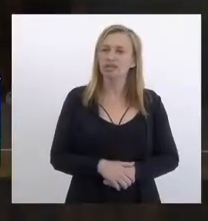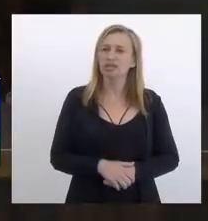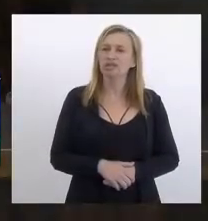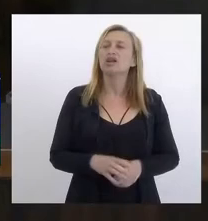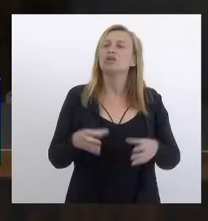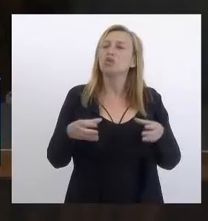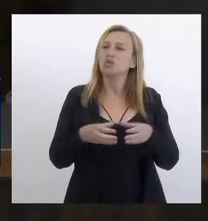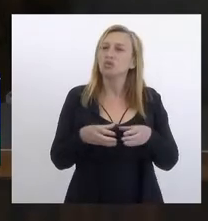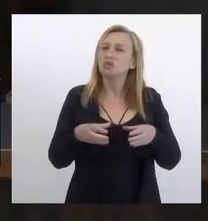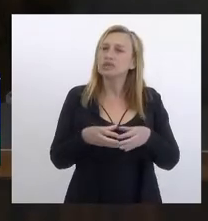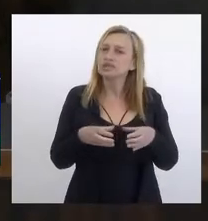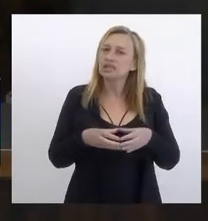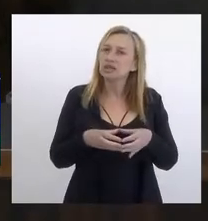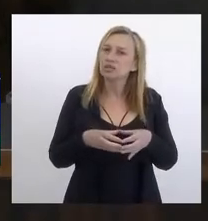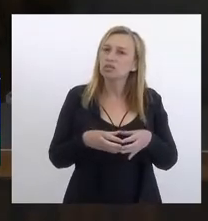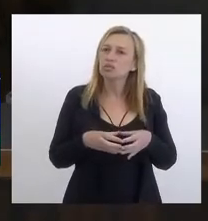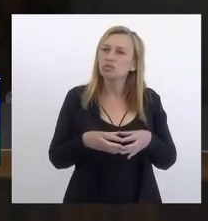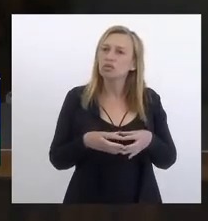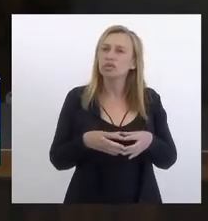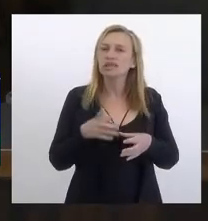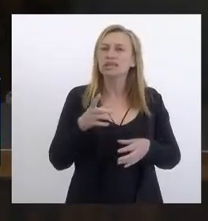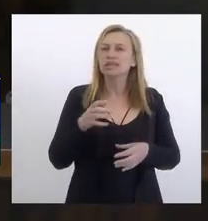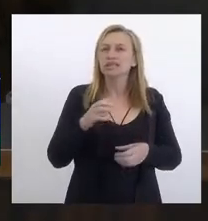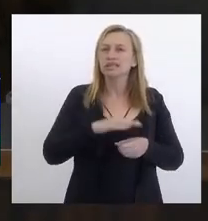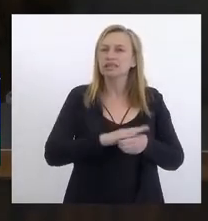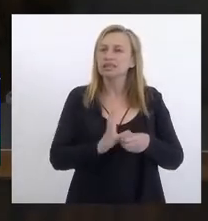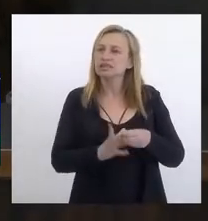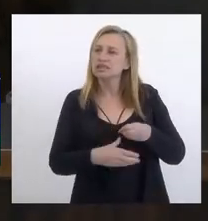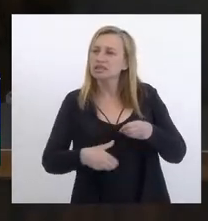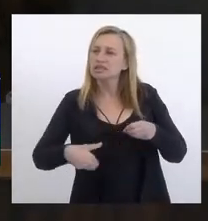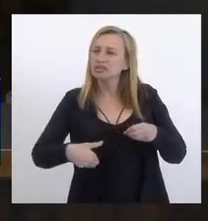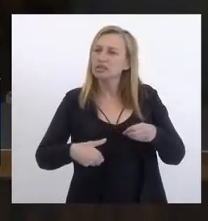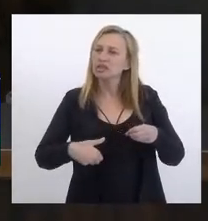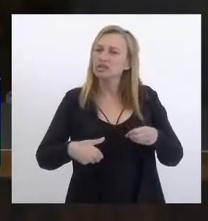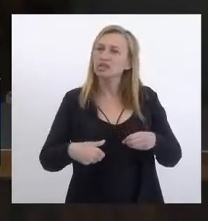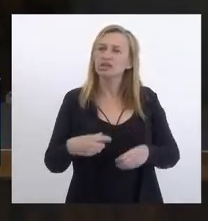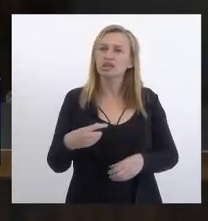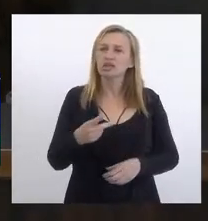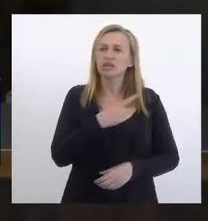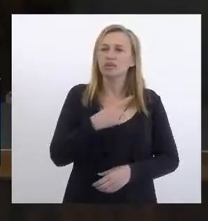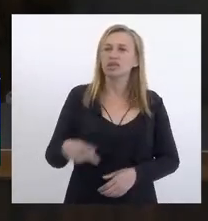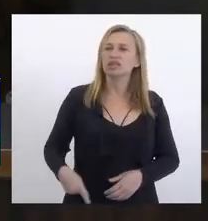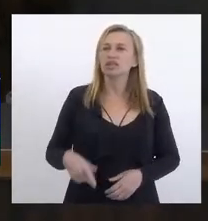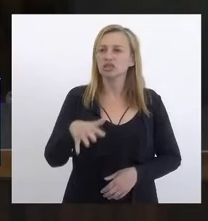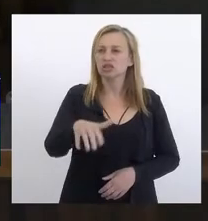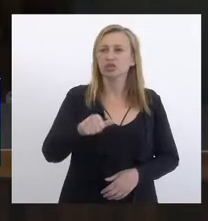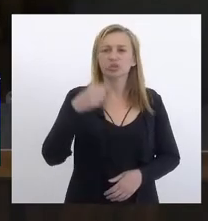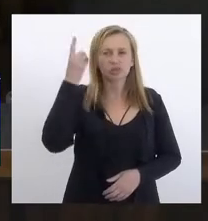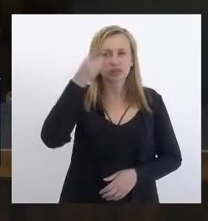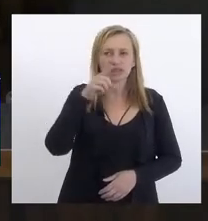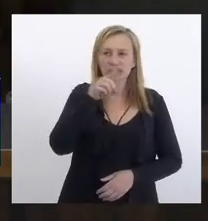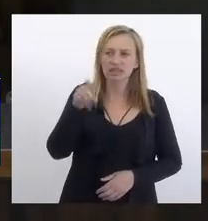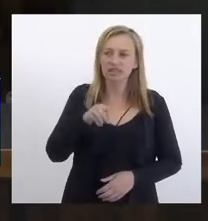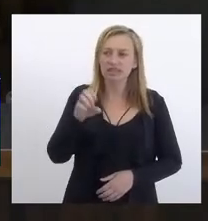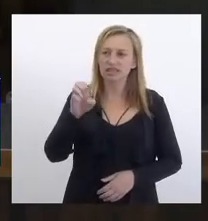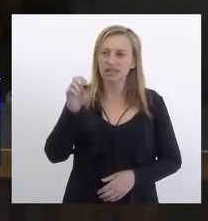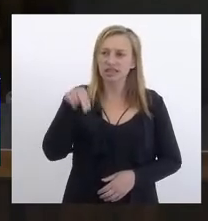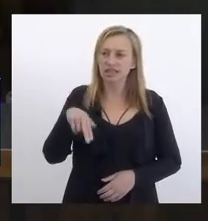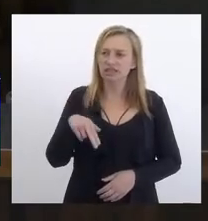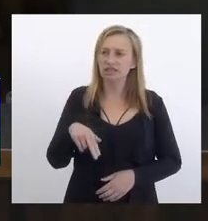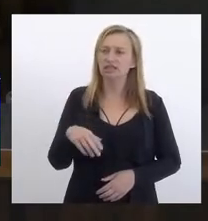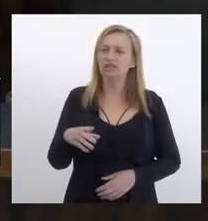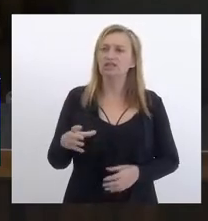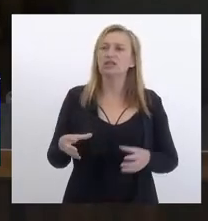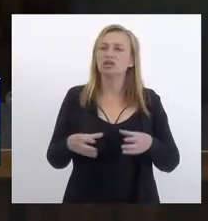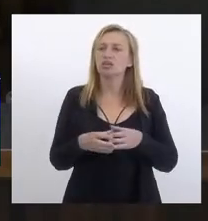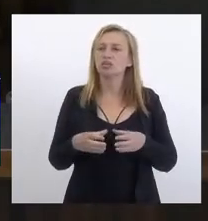Pela Comissão de Saneamento, presidência designa a deputada Zeidan. Pela